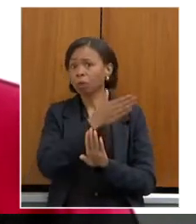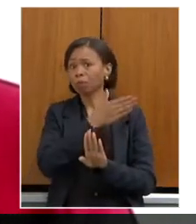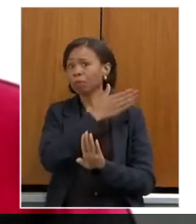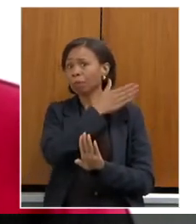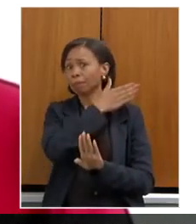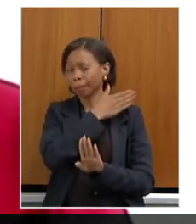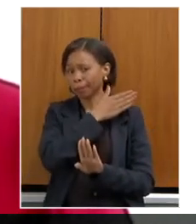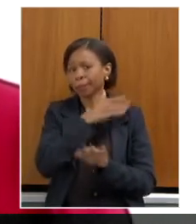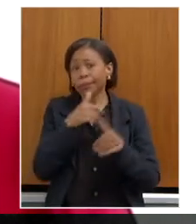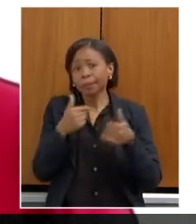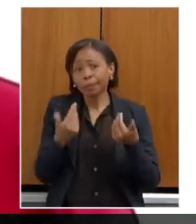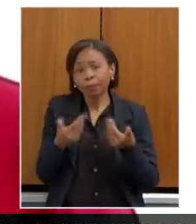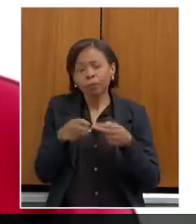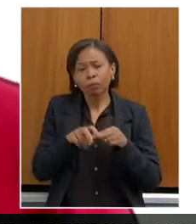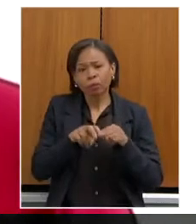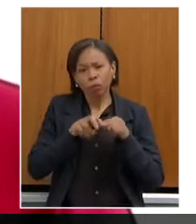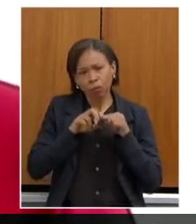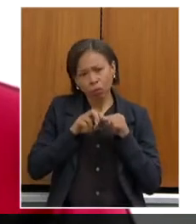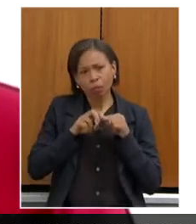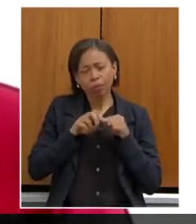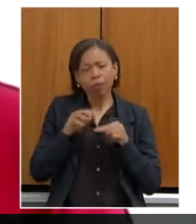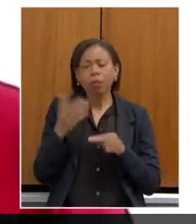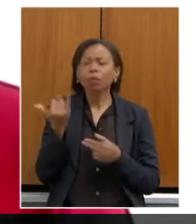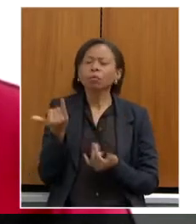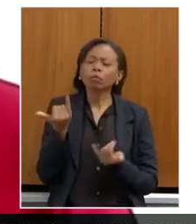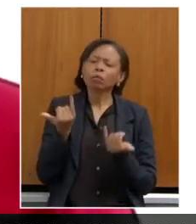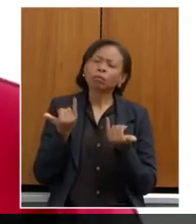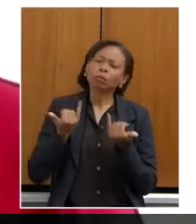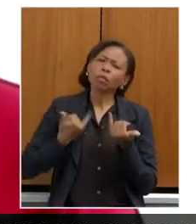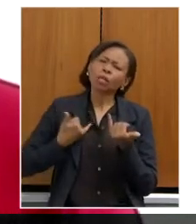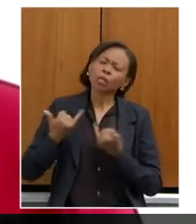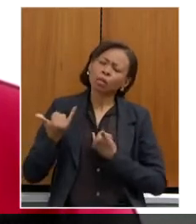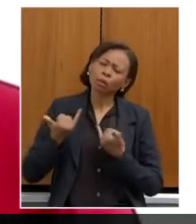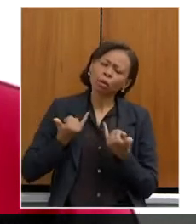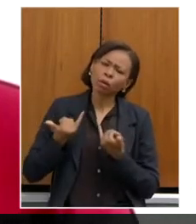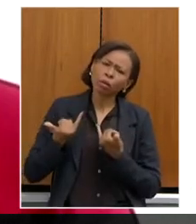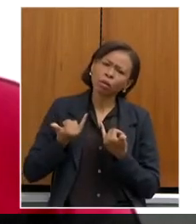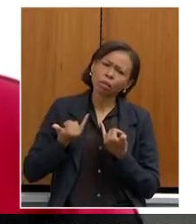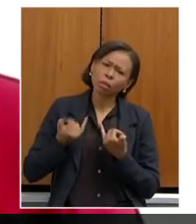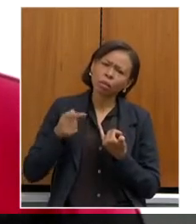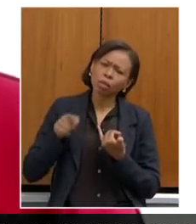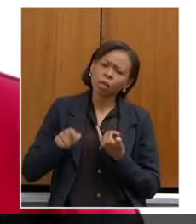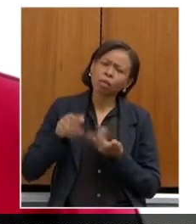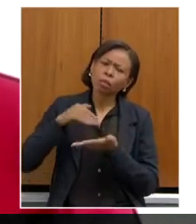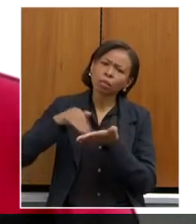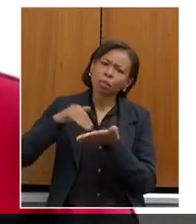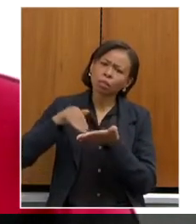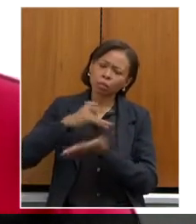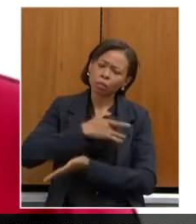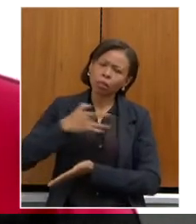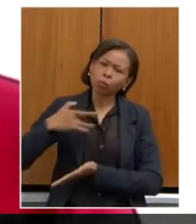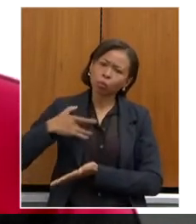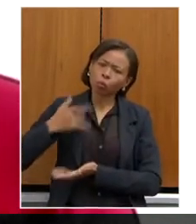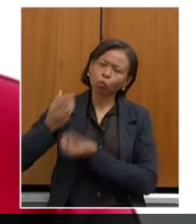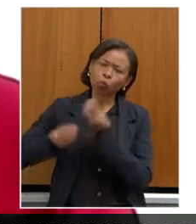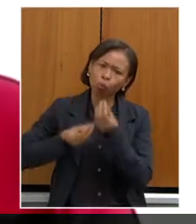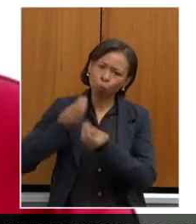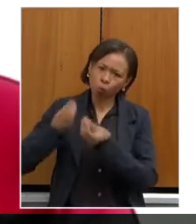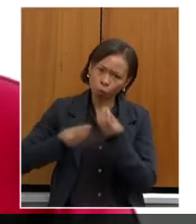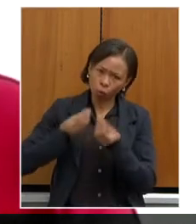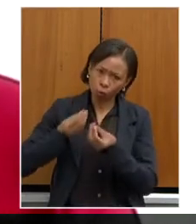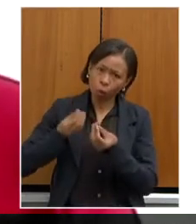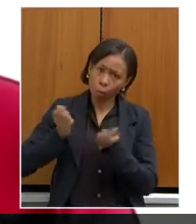a gente gostaria de saber da Secretaria de Saúde de que forma a Secretaria pudesse